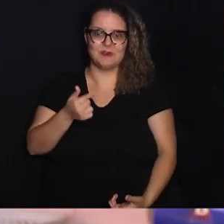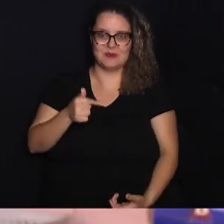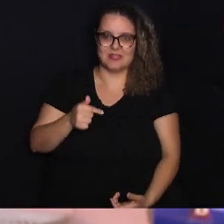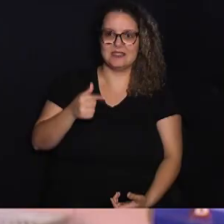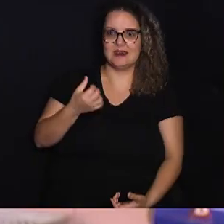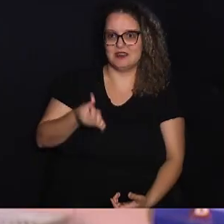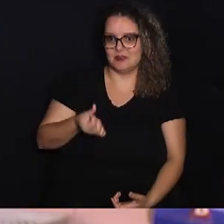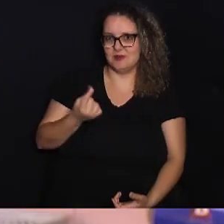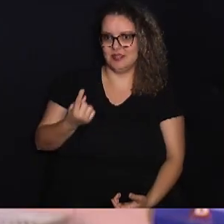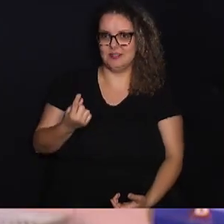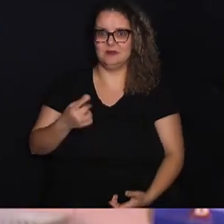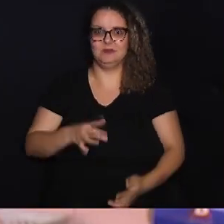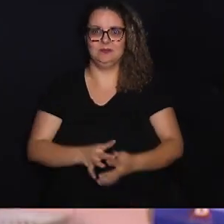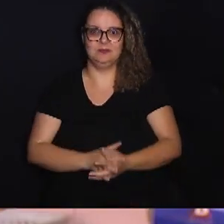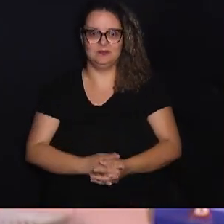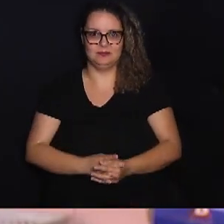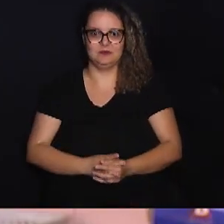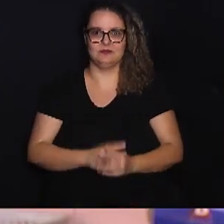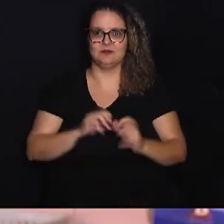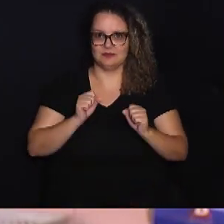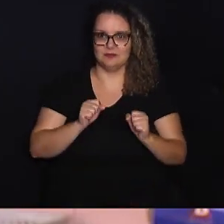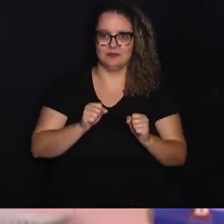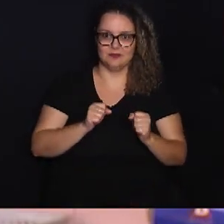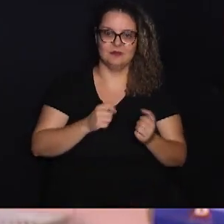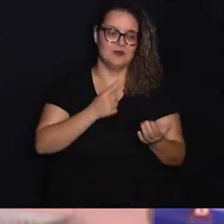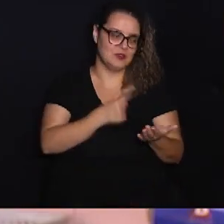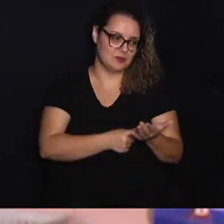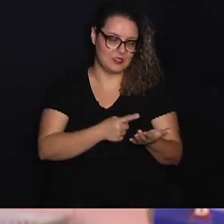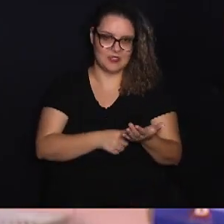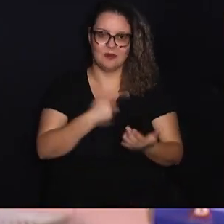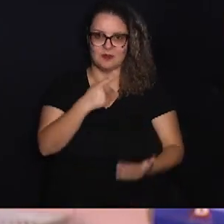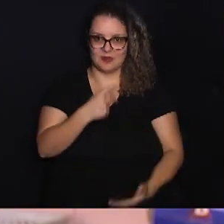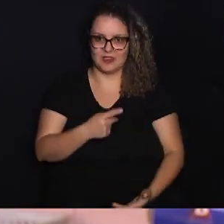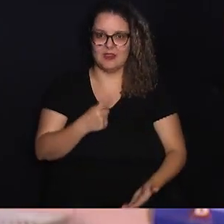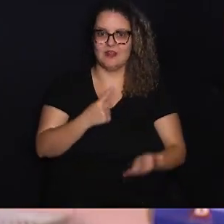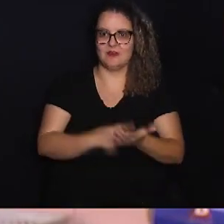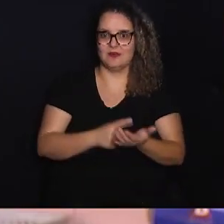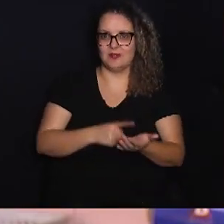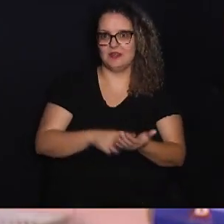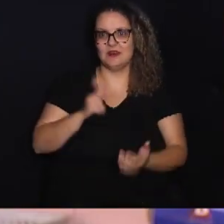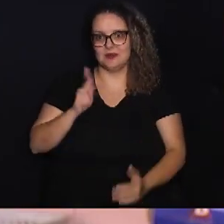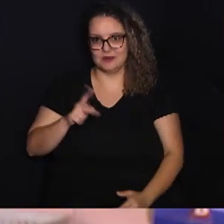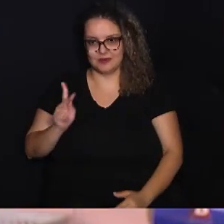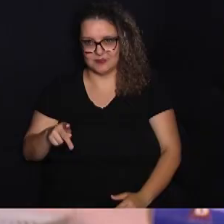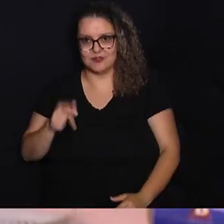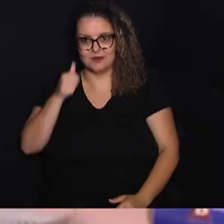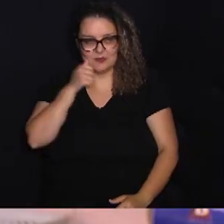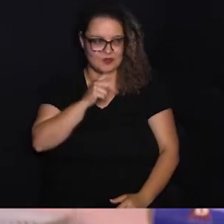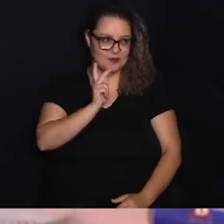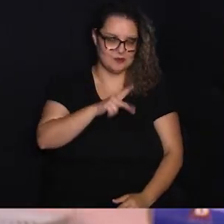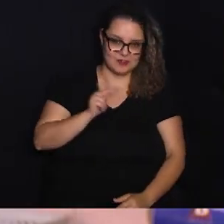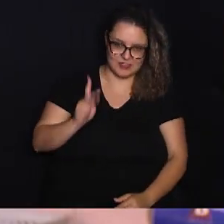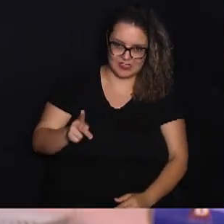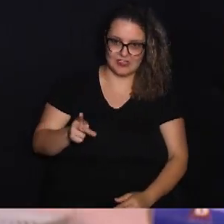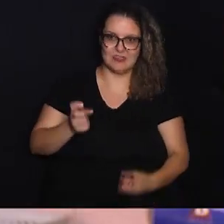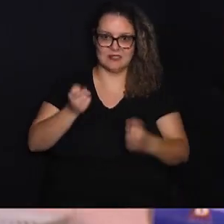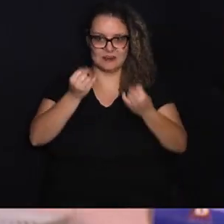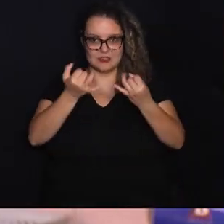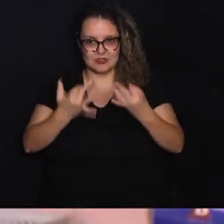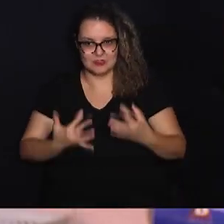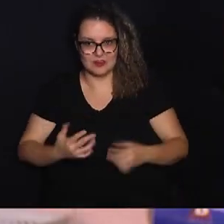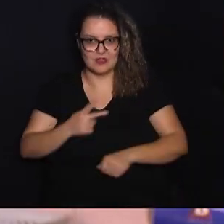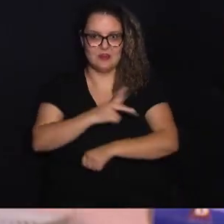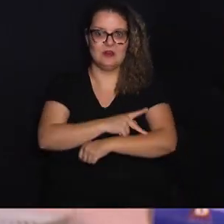3287-6761. Pode entrar e marcar com ela, faz agendamento com as professoras, inclusive para as professoras explicar sobre